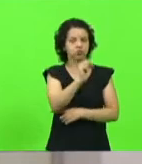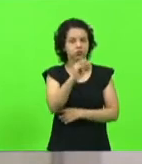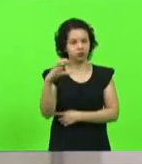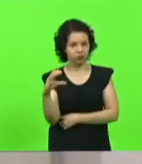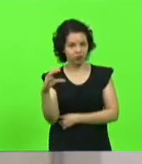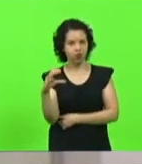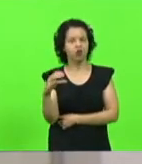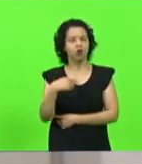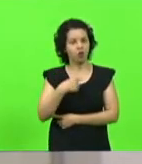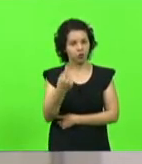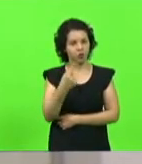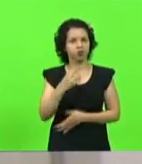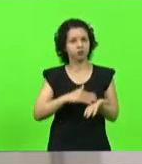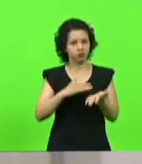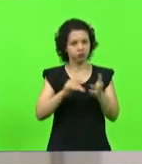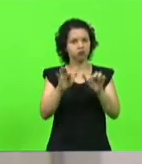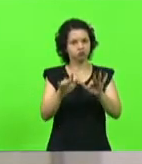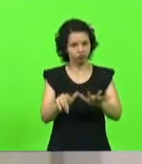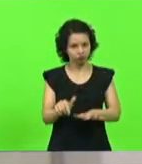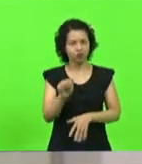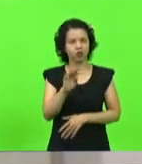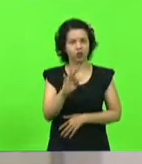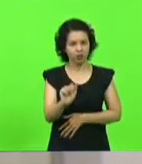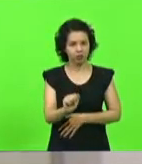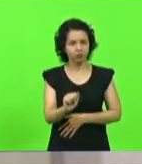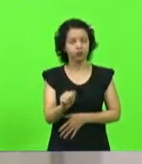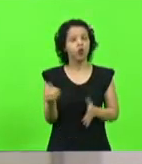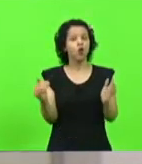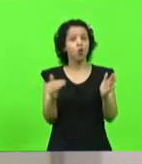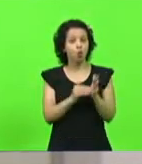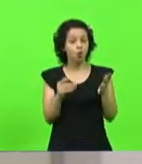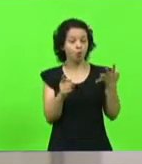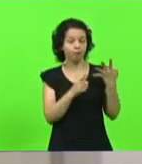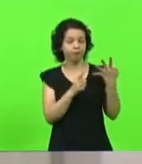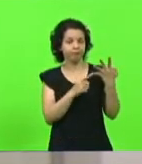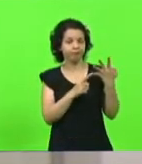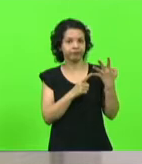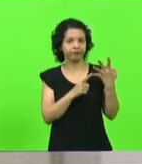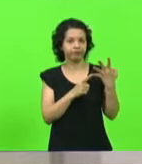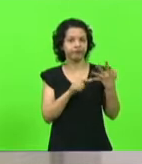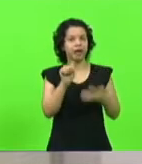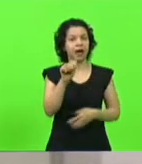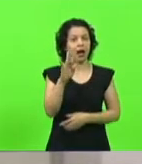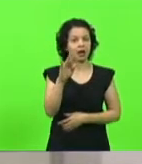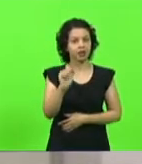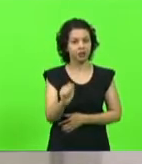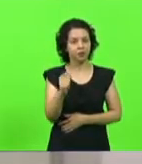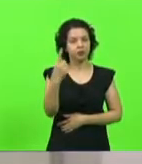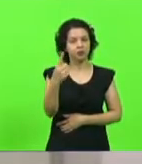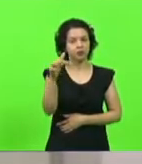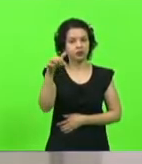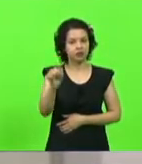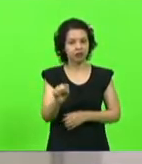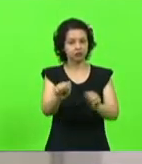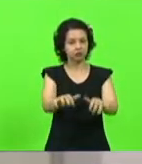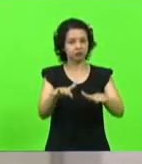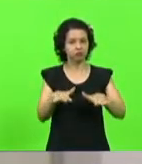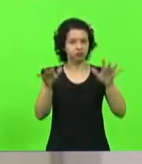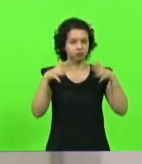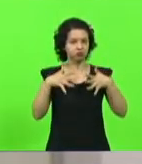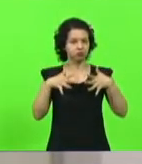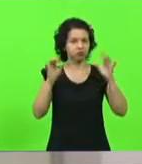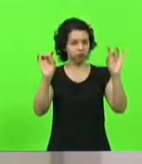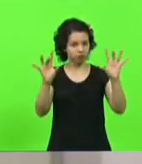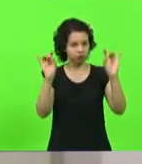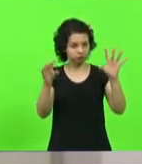a presente ata. E, por fim, a última ata, da 17ª sessão especial da 3ª